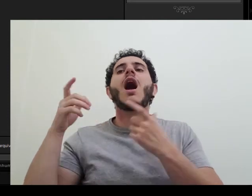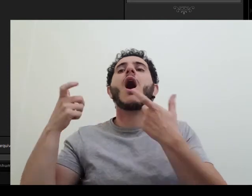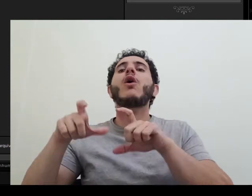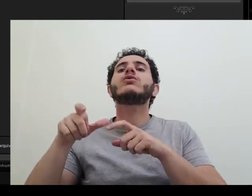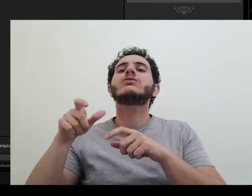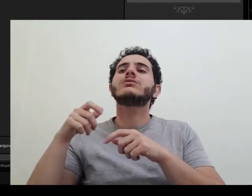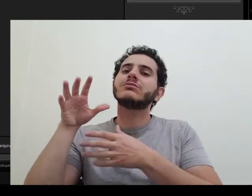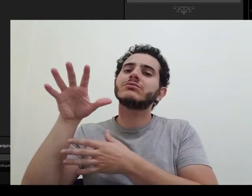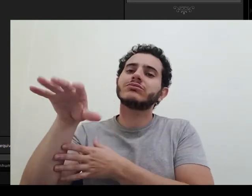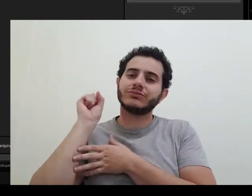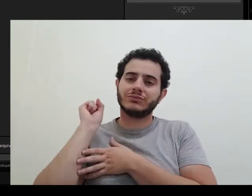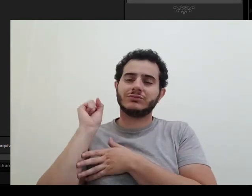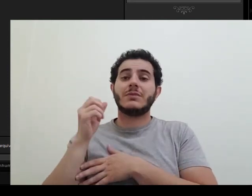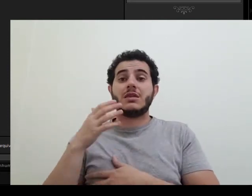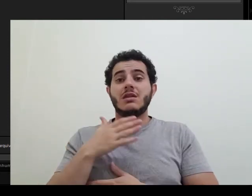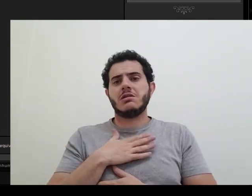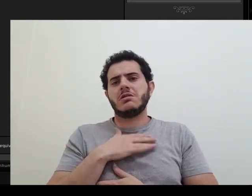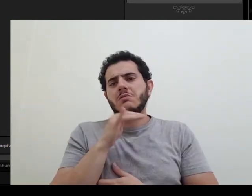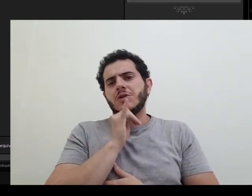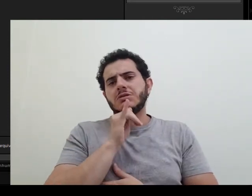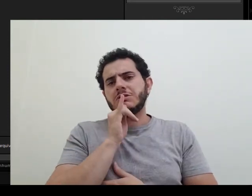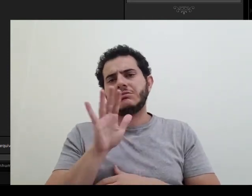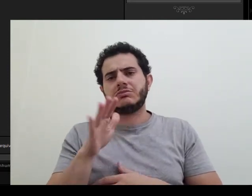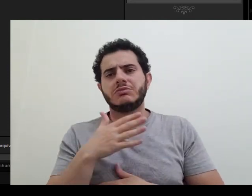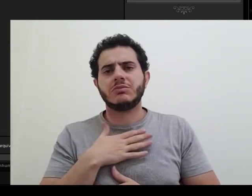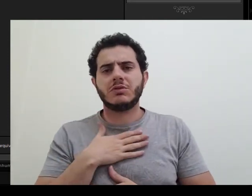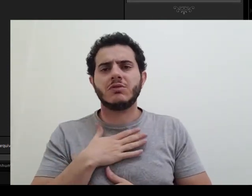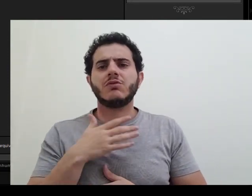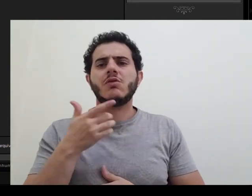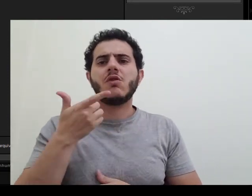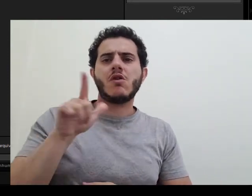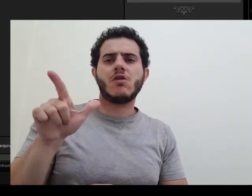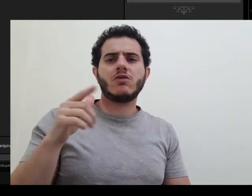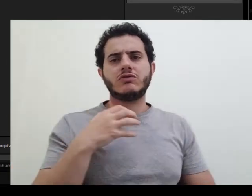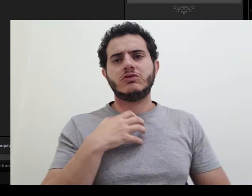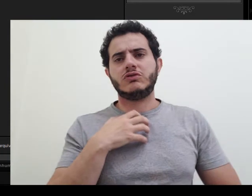de uma forma, tá? Eu, por exemplo, vou mostrar para vocês aqui, ó,